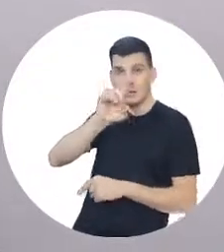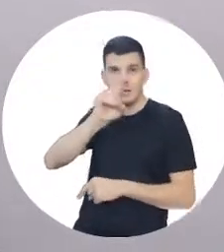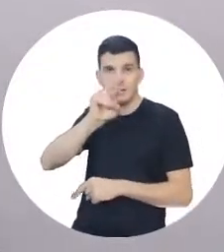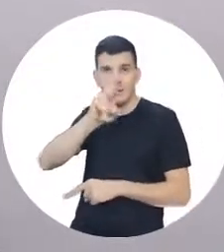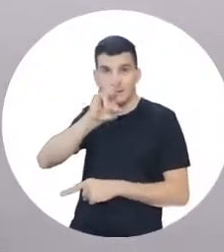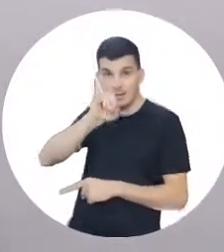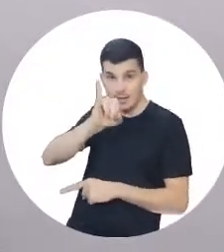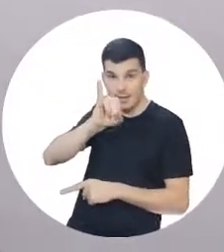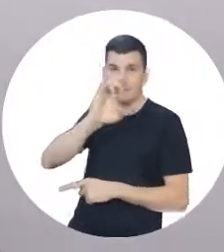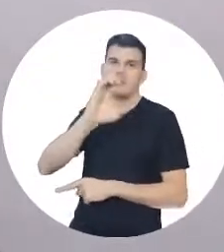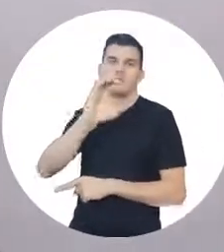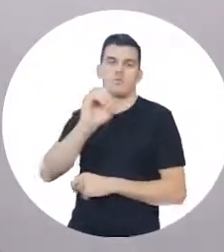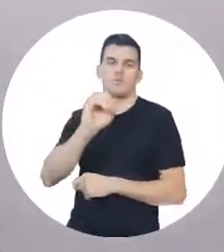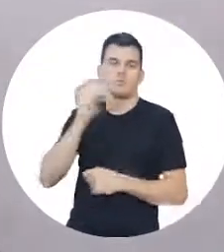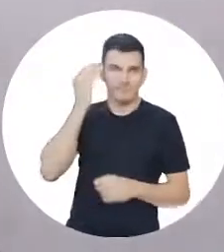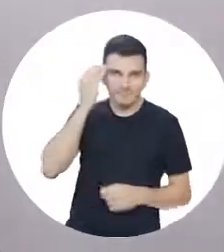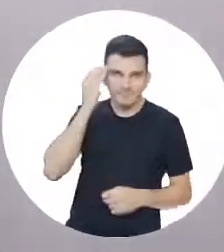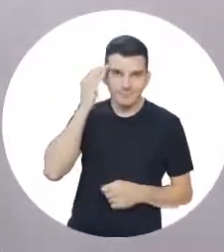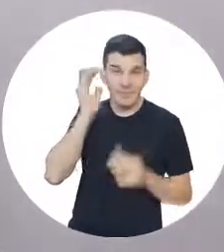ácido